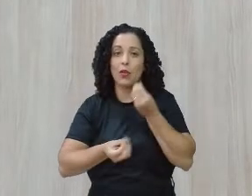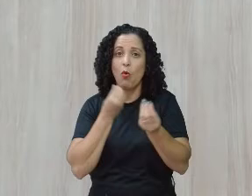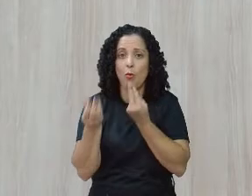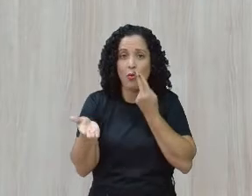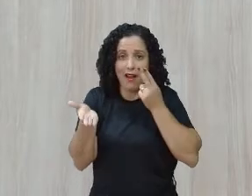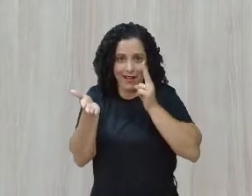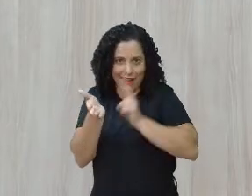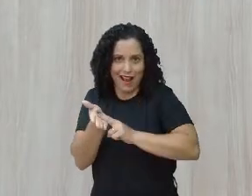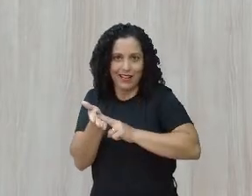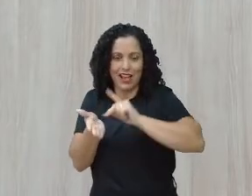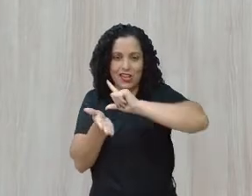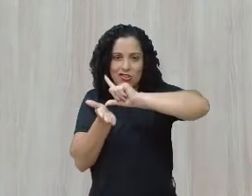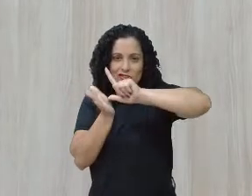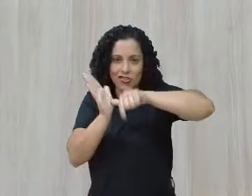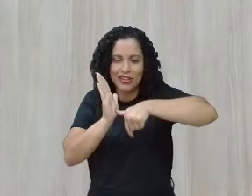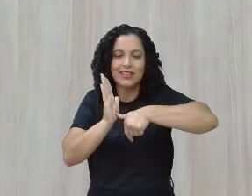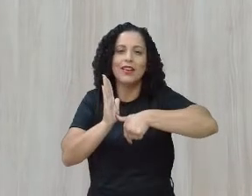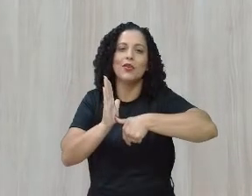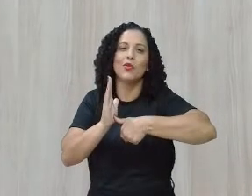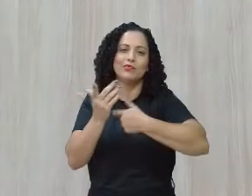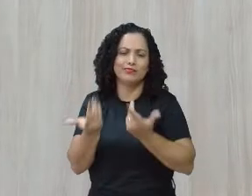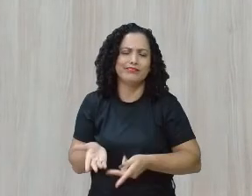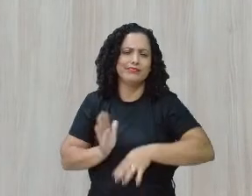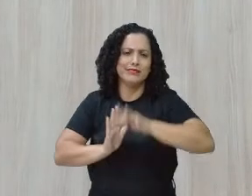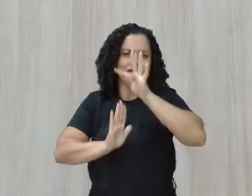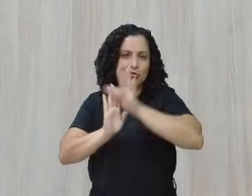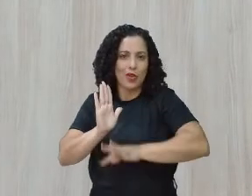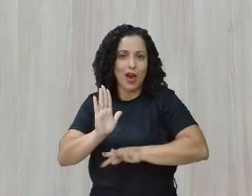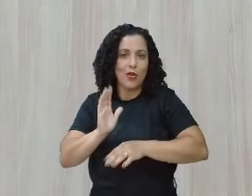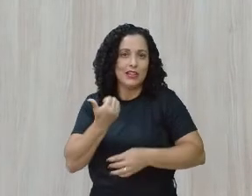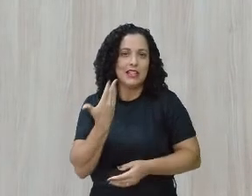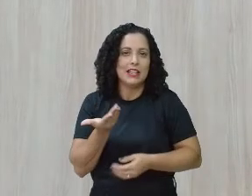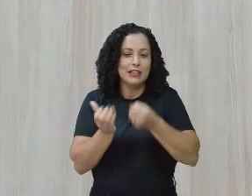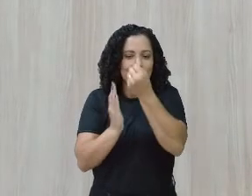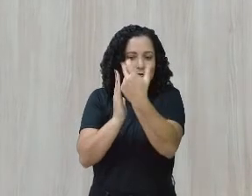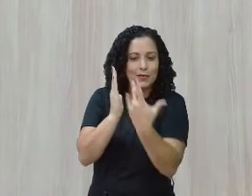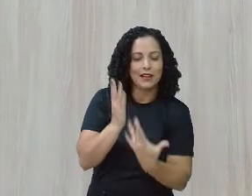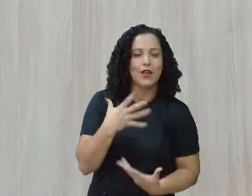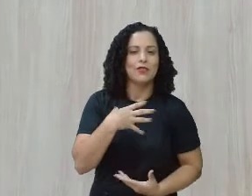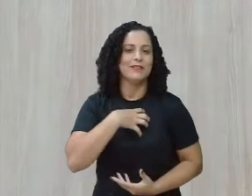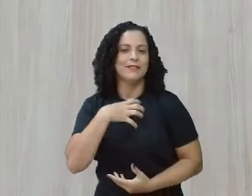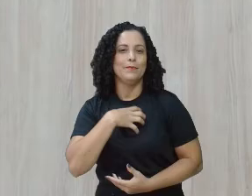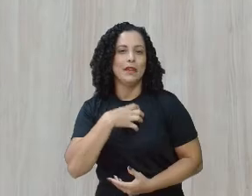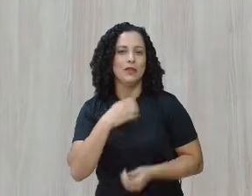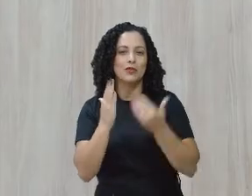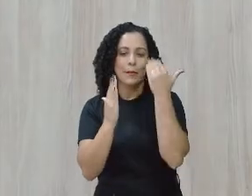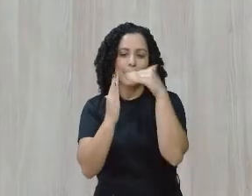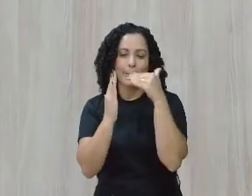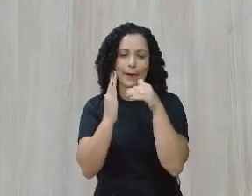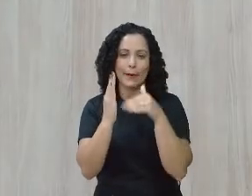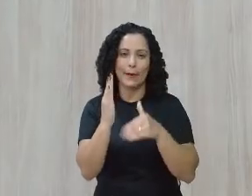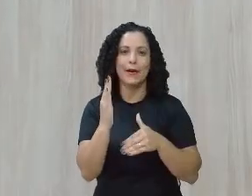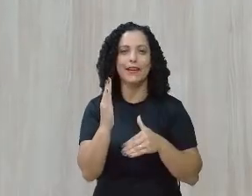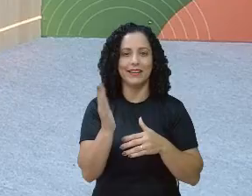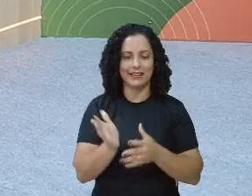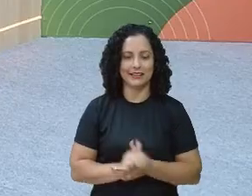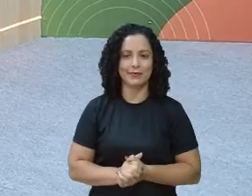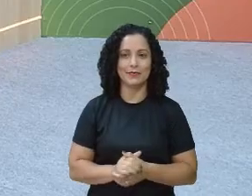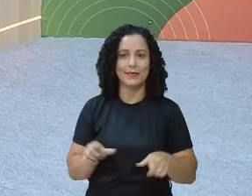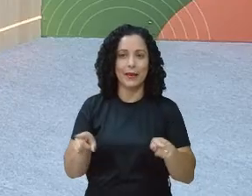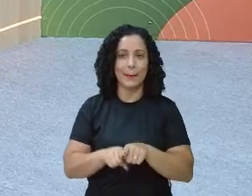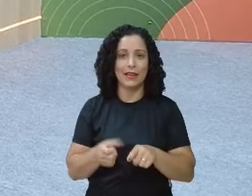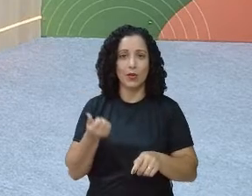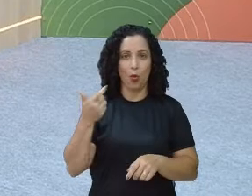textual que dialoga com os sentimentos, especialmente a carta de amor, tá certo? Eu trouxe outro texto para a